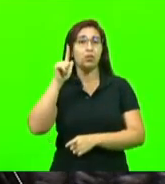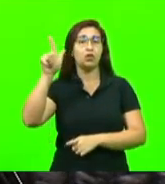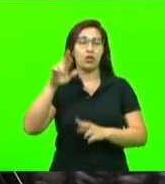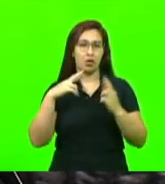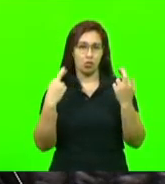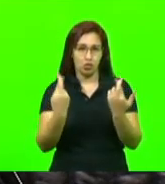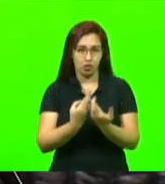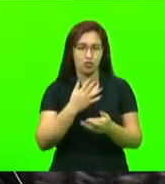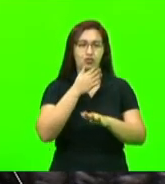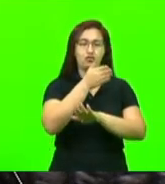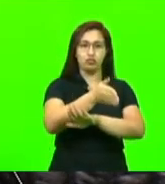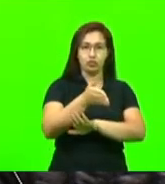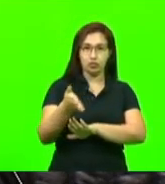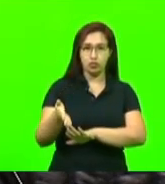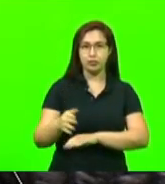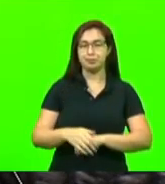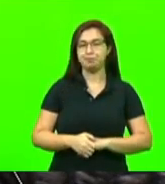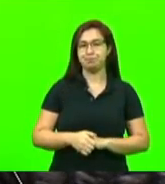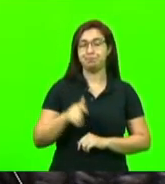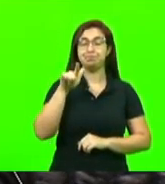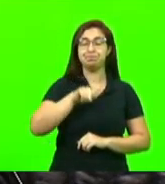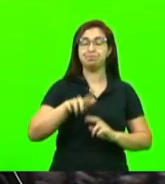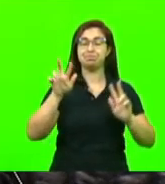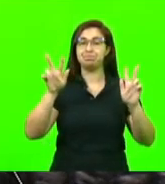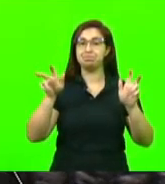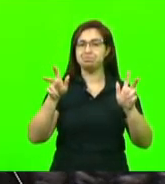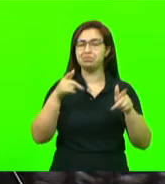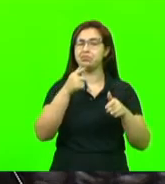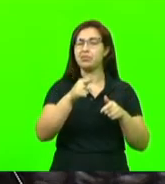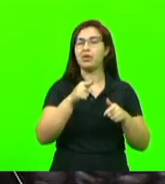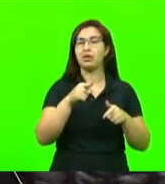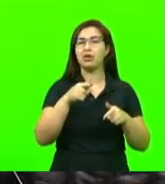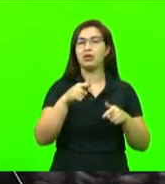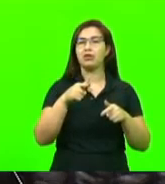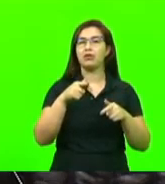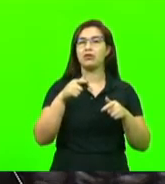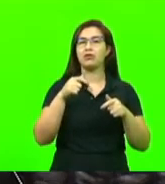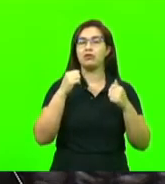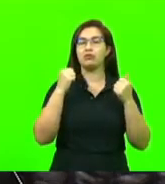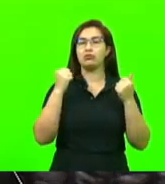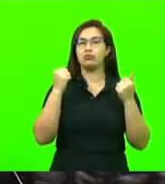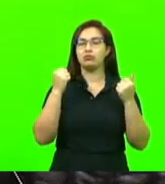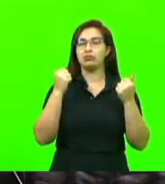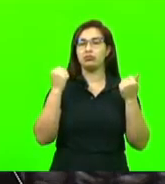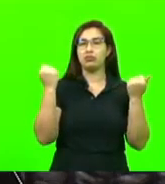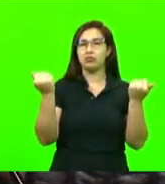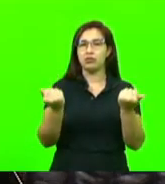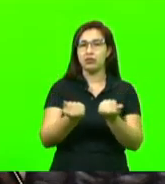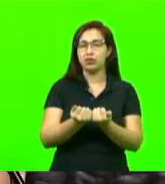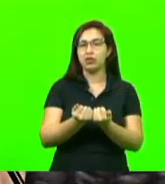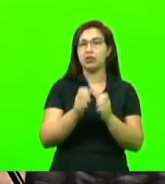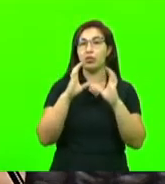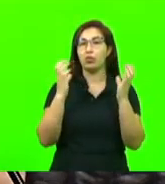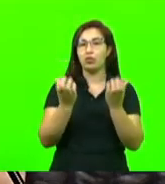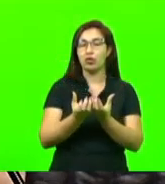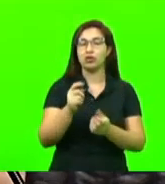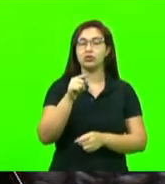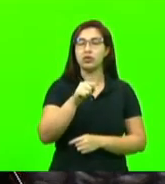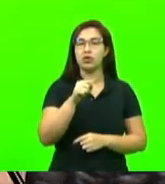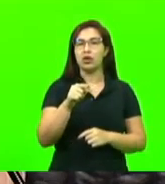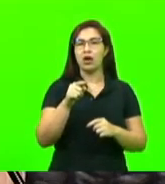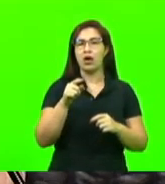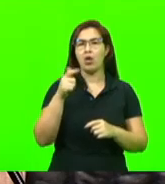mantive, destaco aqui também uma assembleia que participei do Sintraf, na cidade de Concórdia, e outras reuniões de